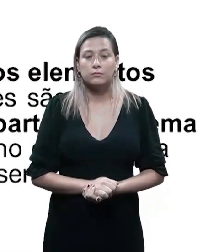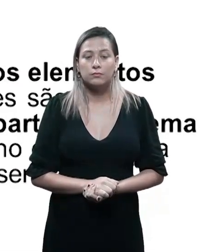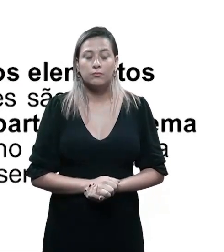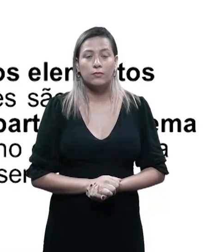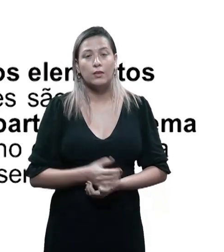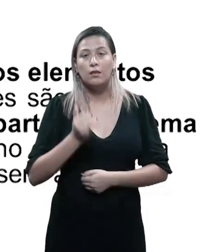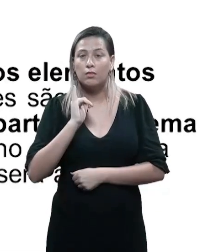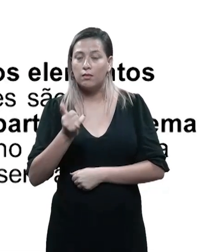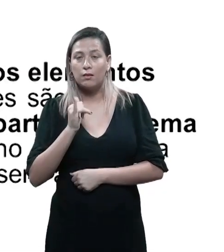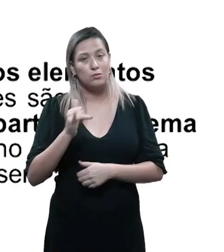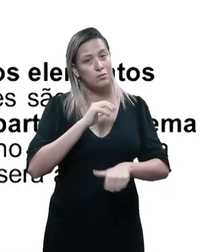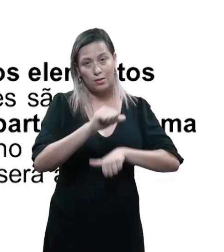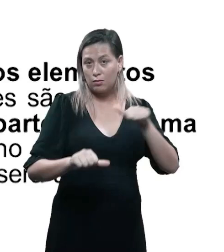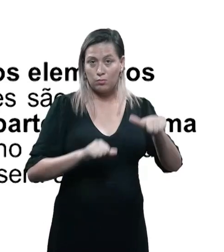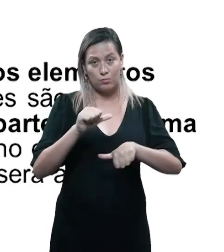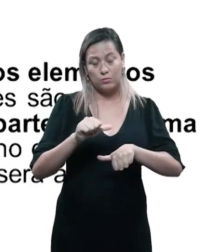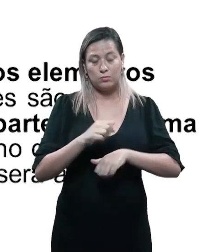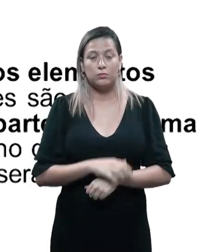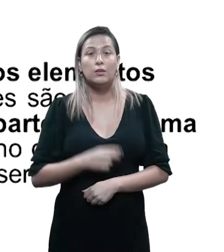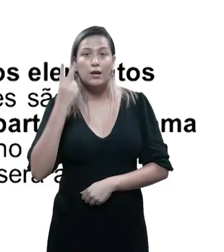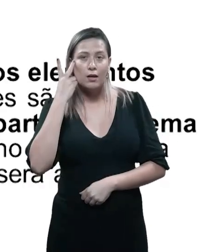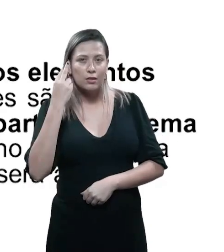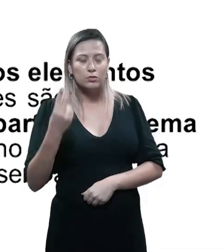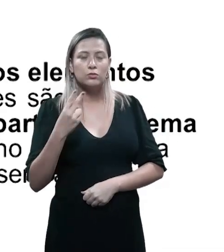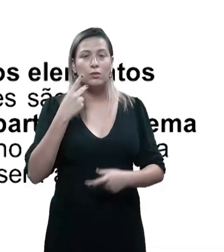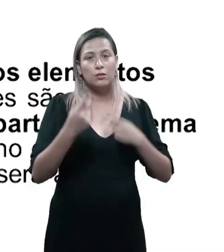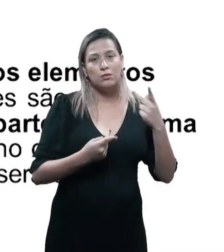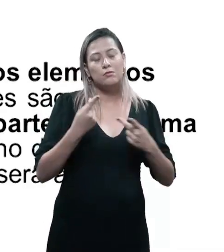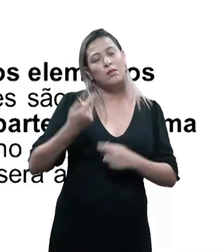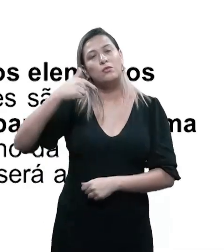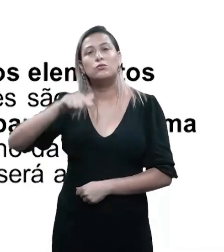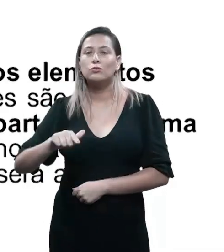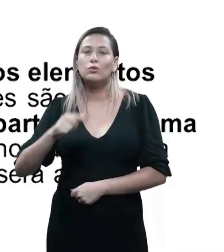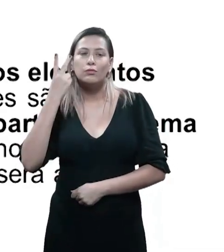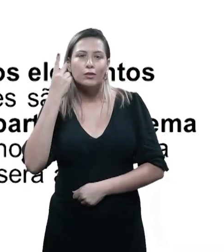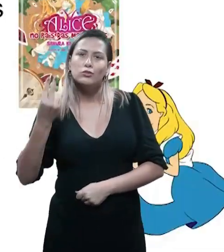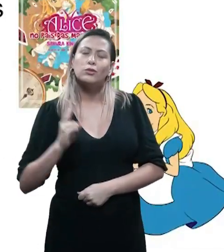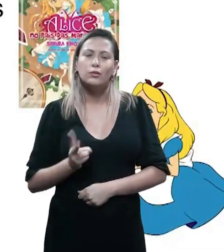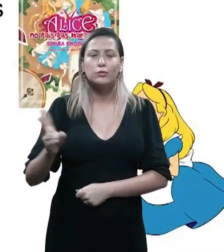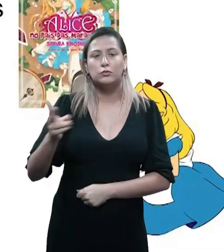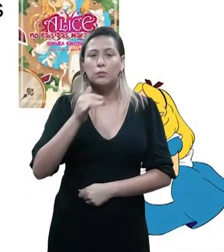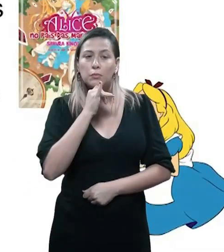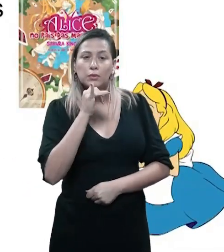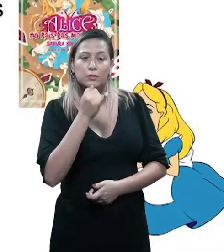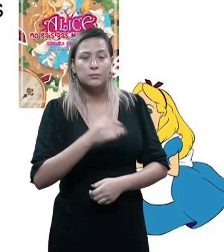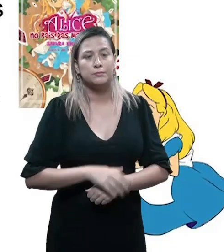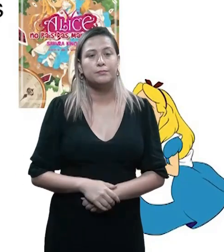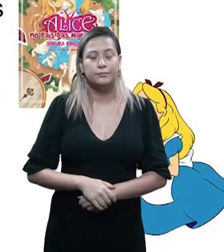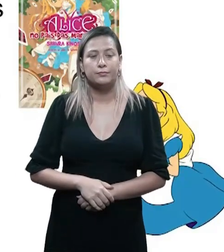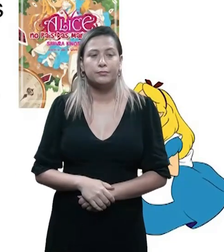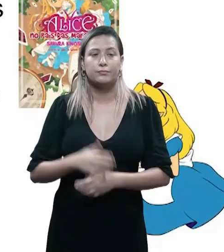da narrativa não muda, a história mesmo, se recontada, ela será a mesma. Então, por